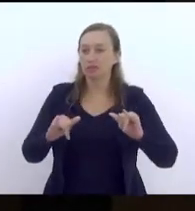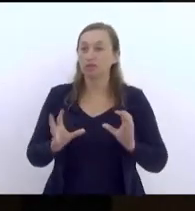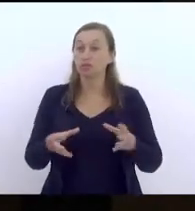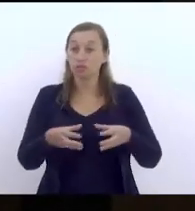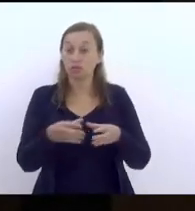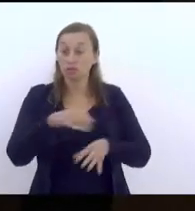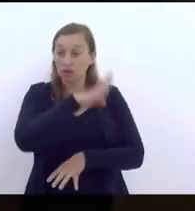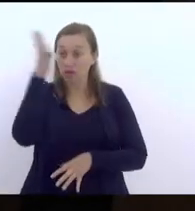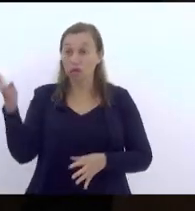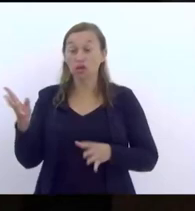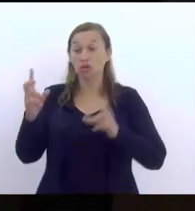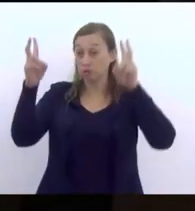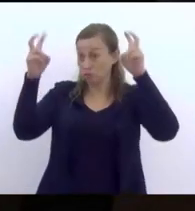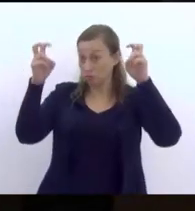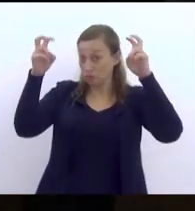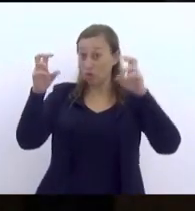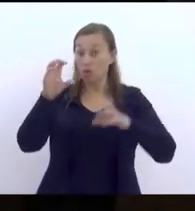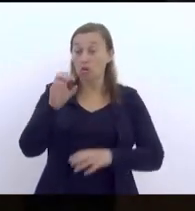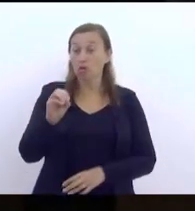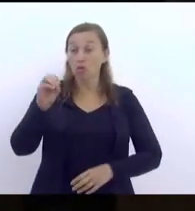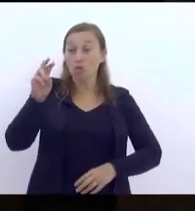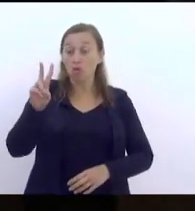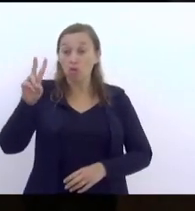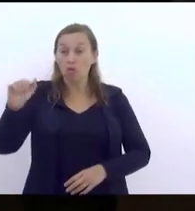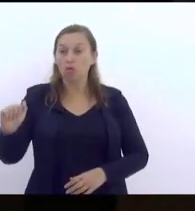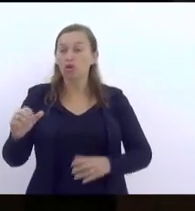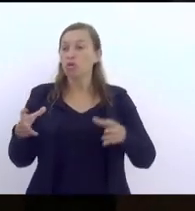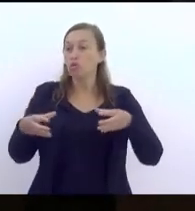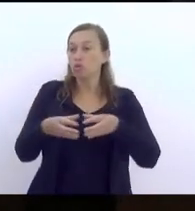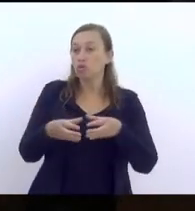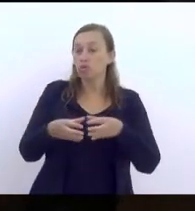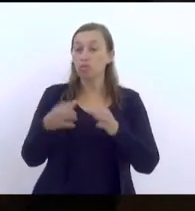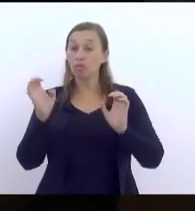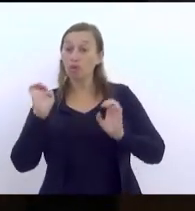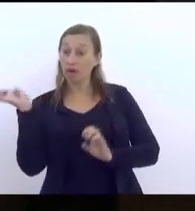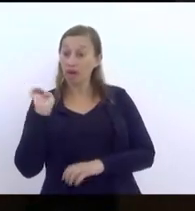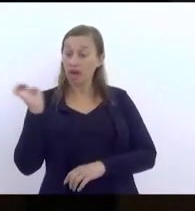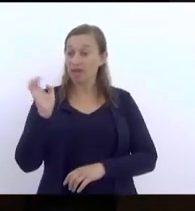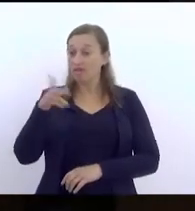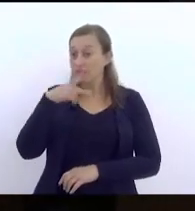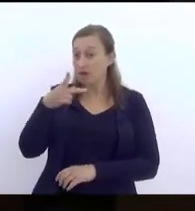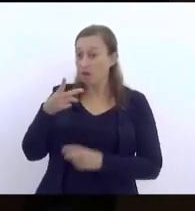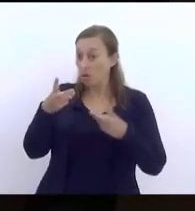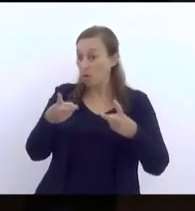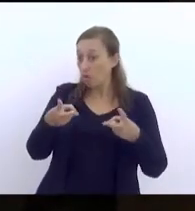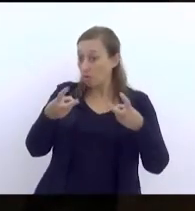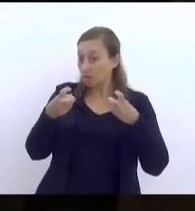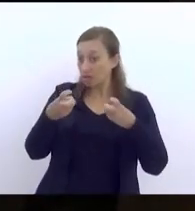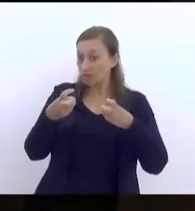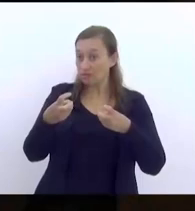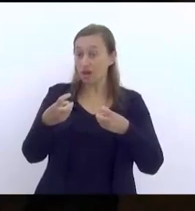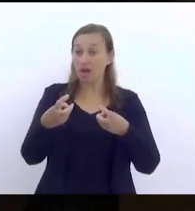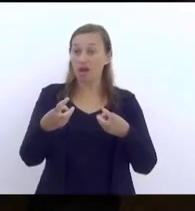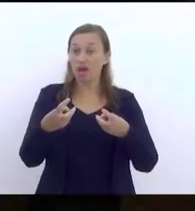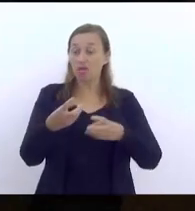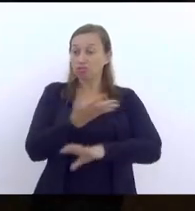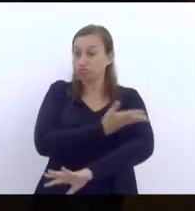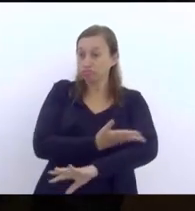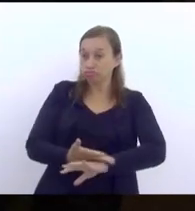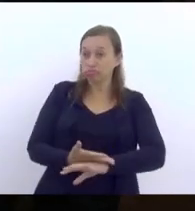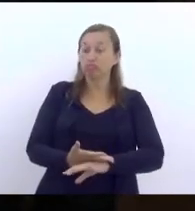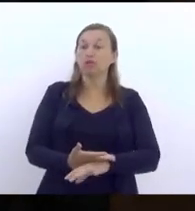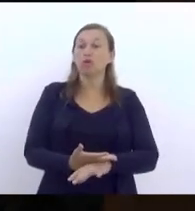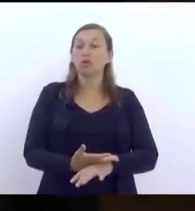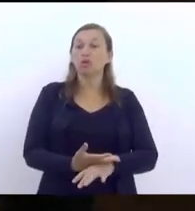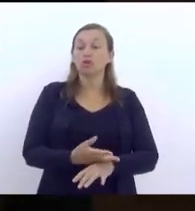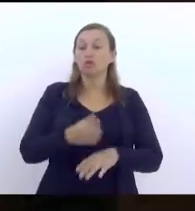título da matéria do UOL, grupo gay diz observar a postura do Papa, porque no ano de